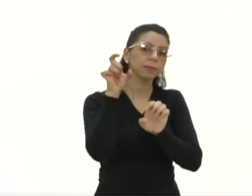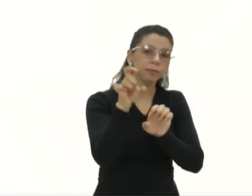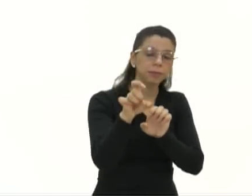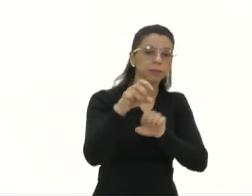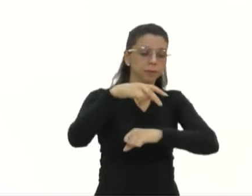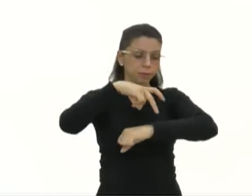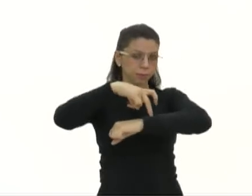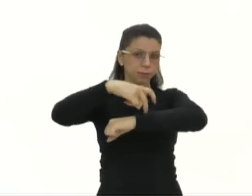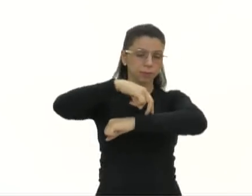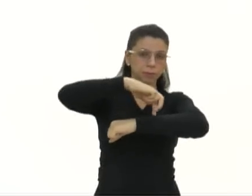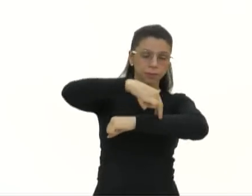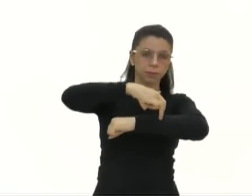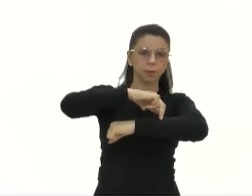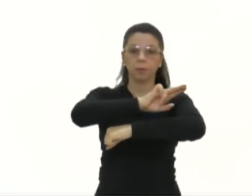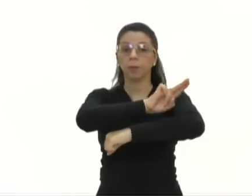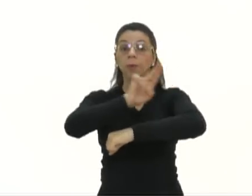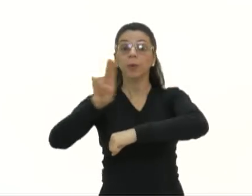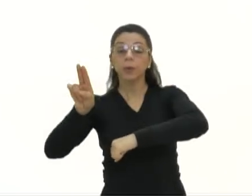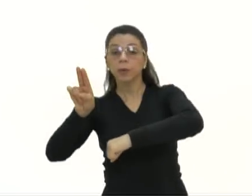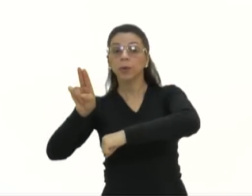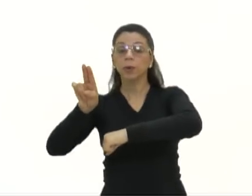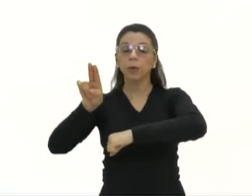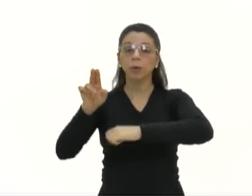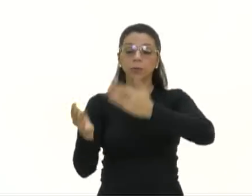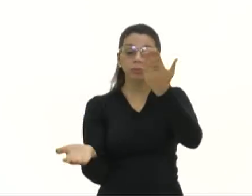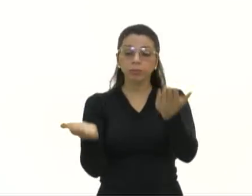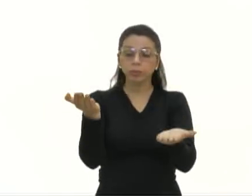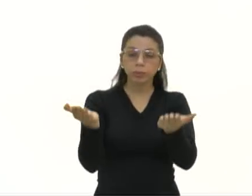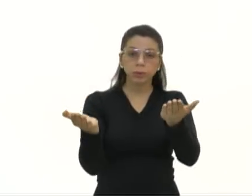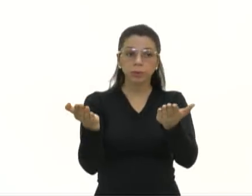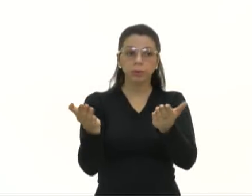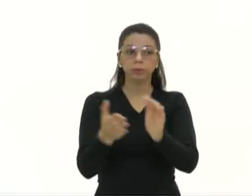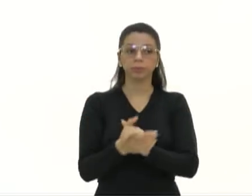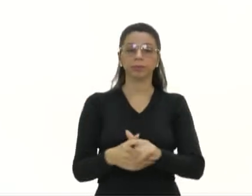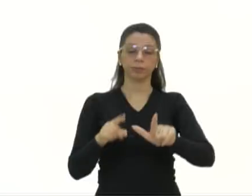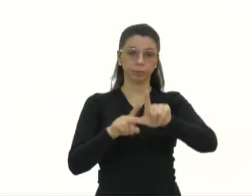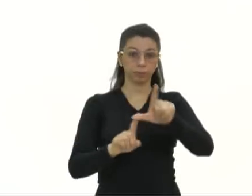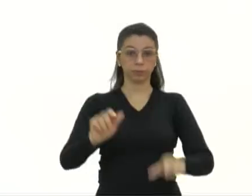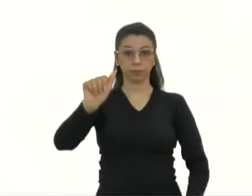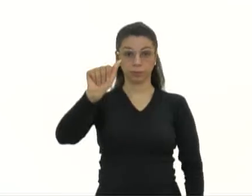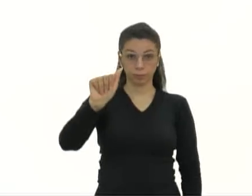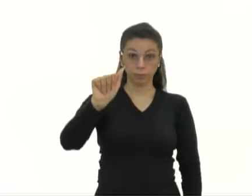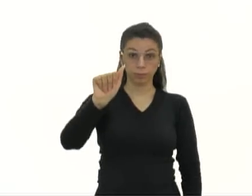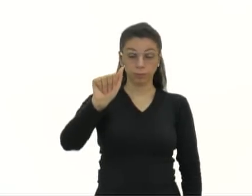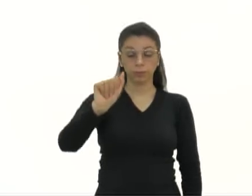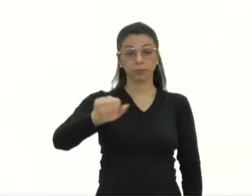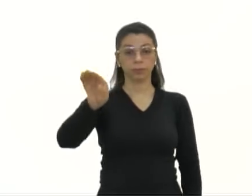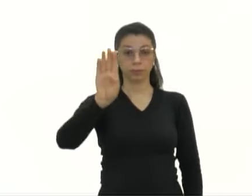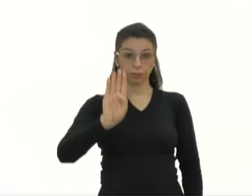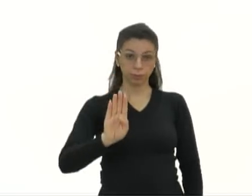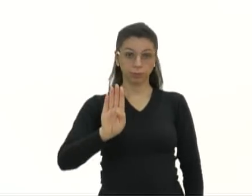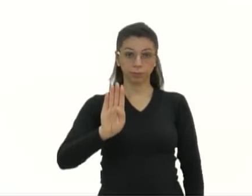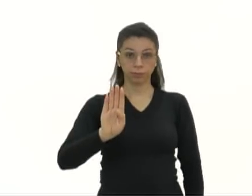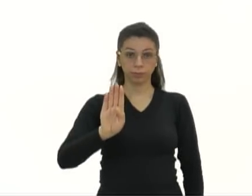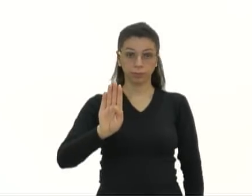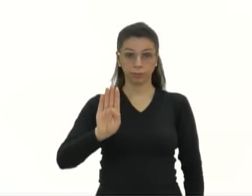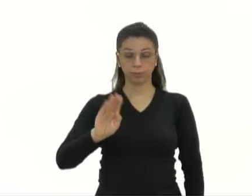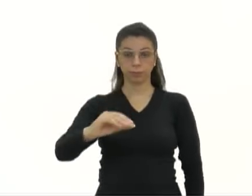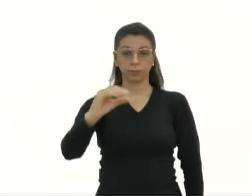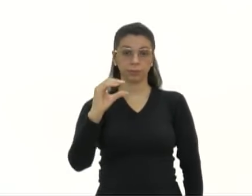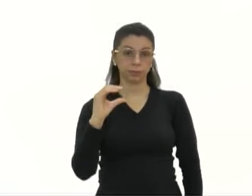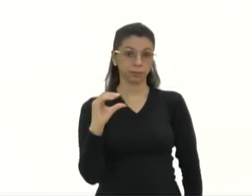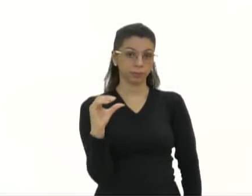é chamada de letra A, canais semicirculares, letra B, tuba auditiva, letra C,